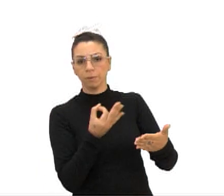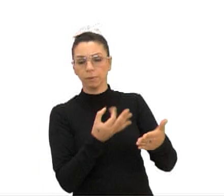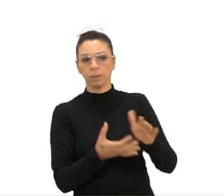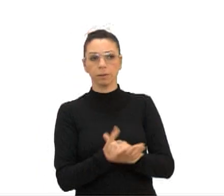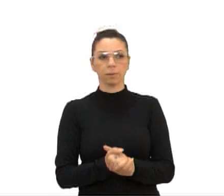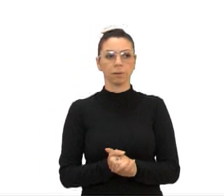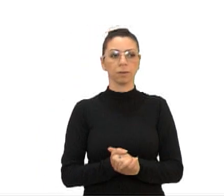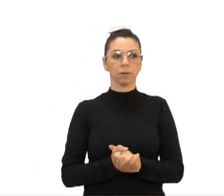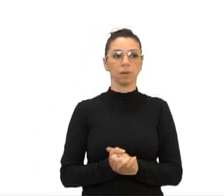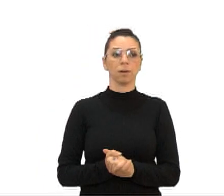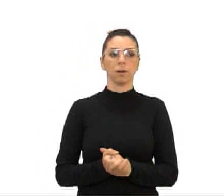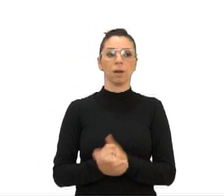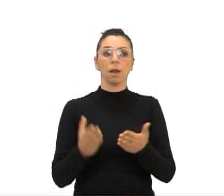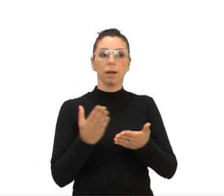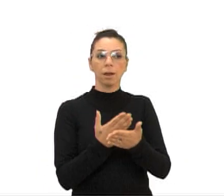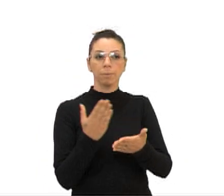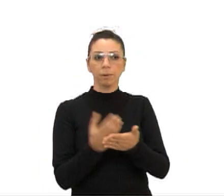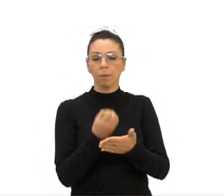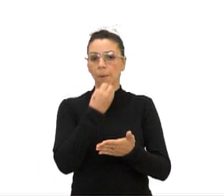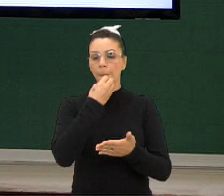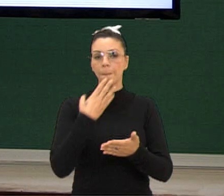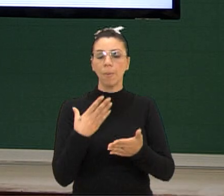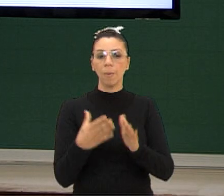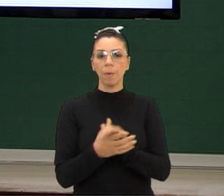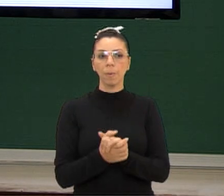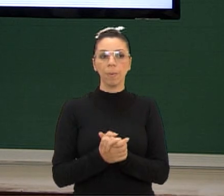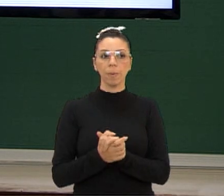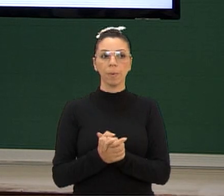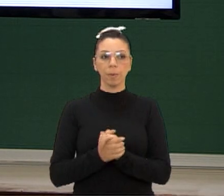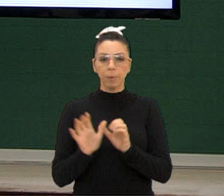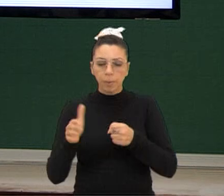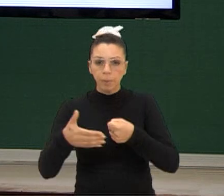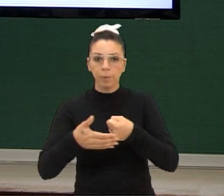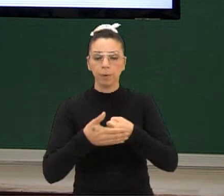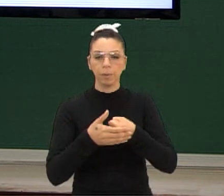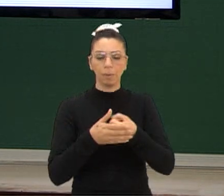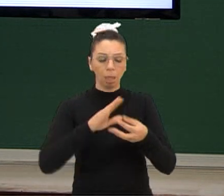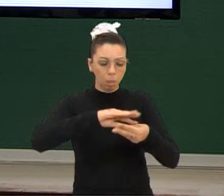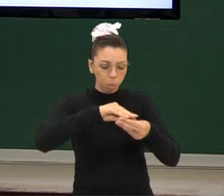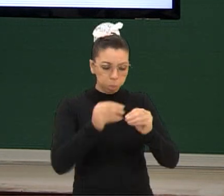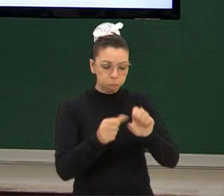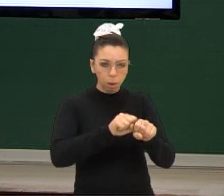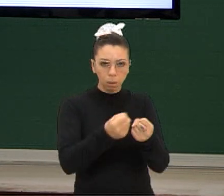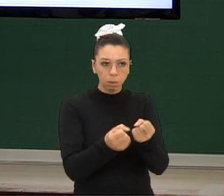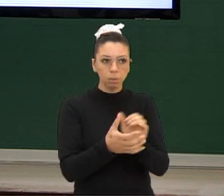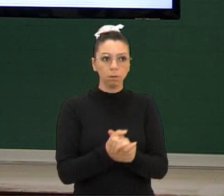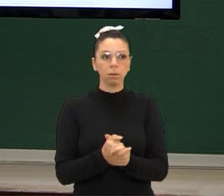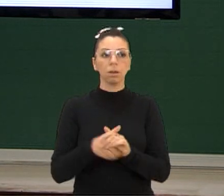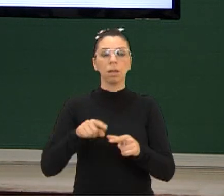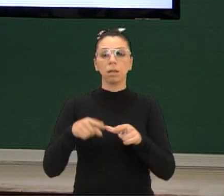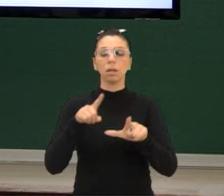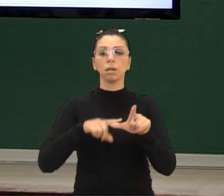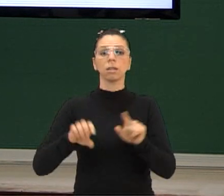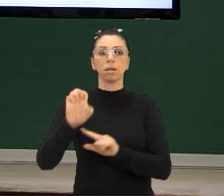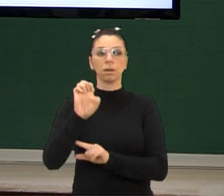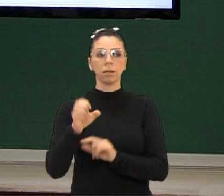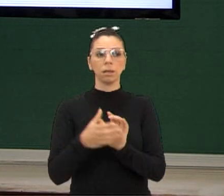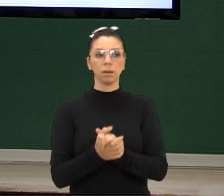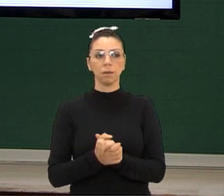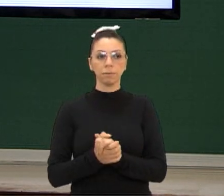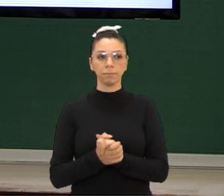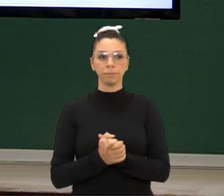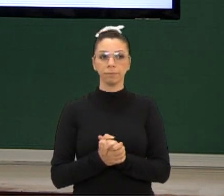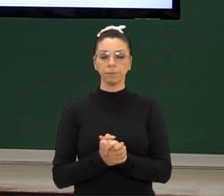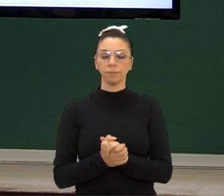E. Considero-lhe um bom leitor. O que você vai ter que encontrar? Quais são dessas orações que nós temos